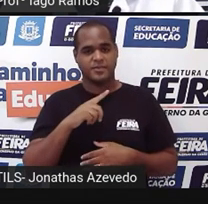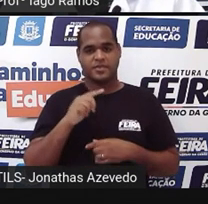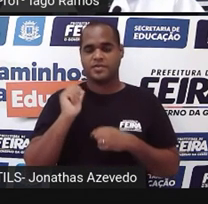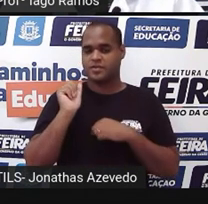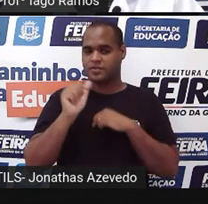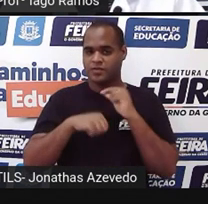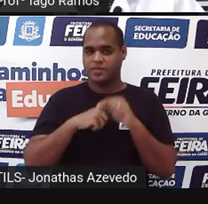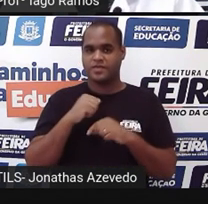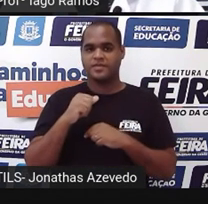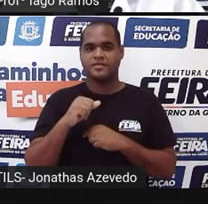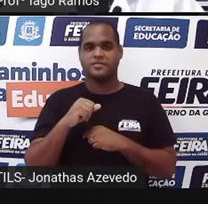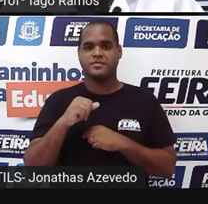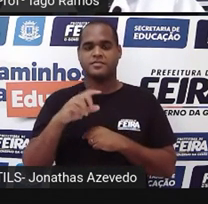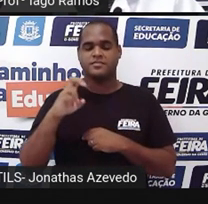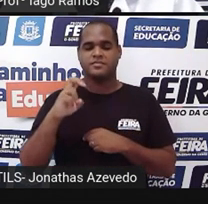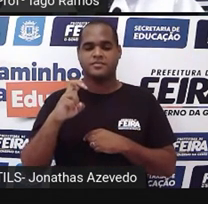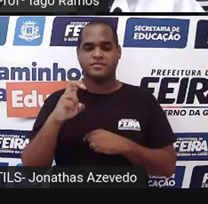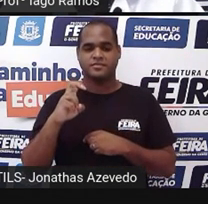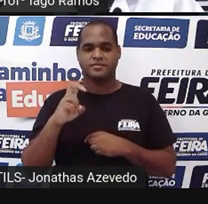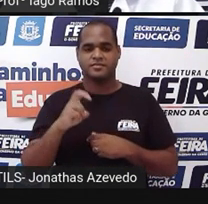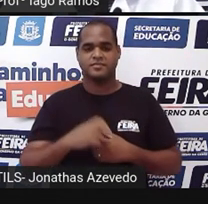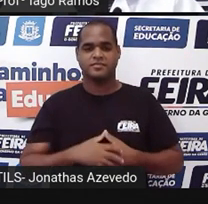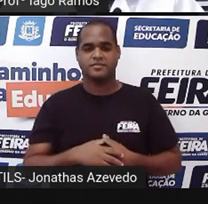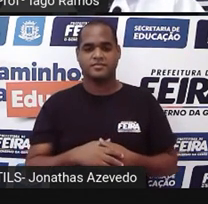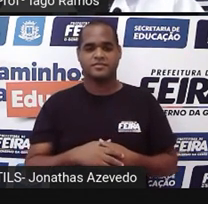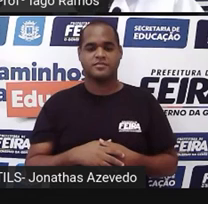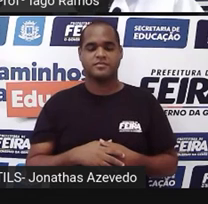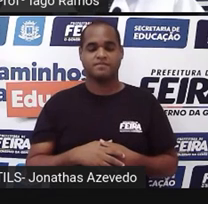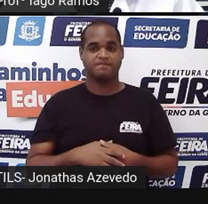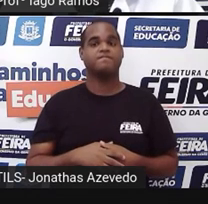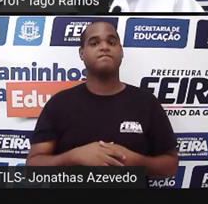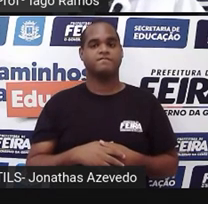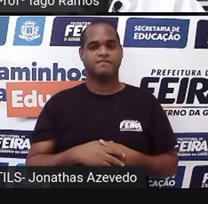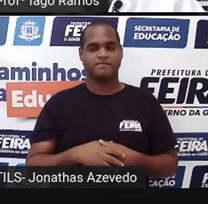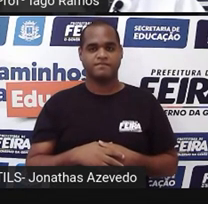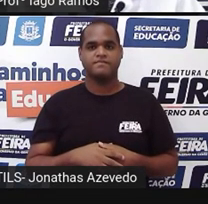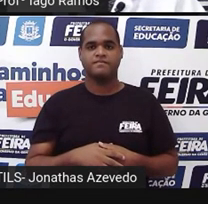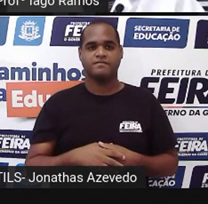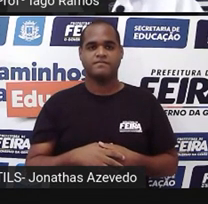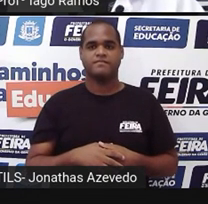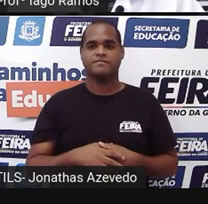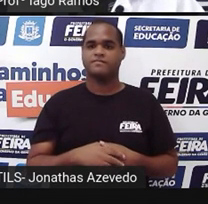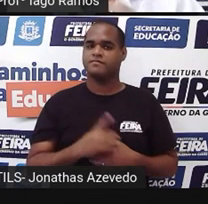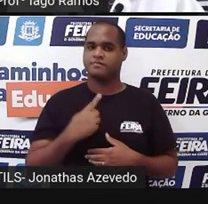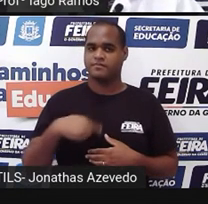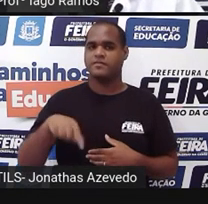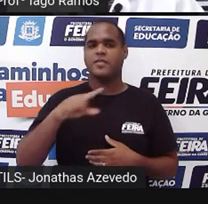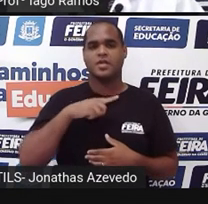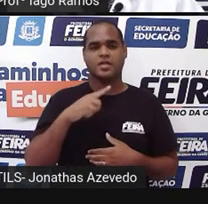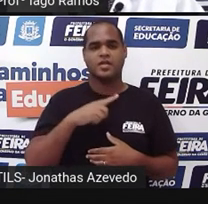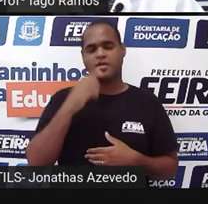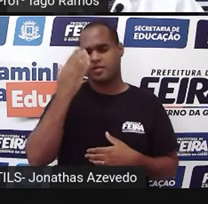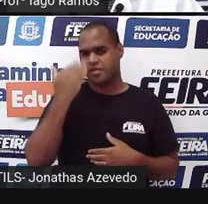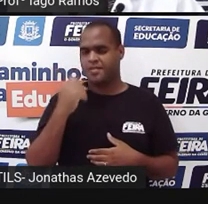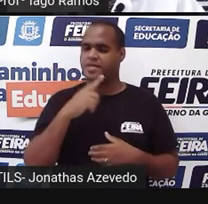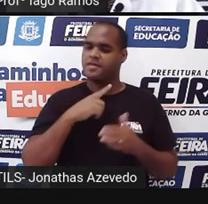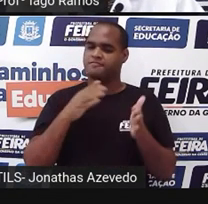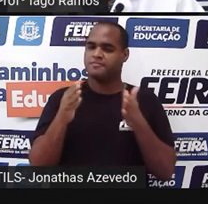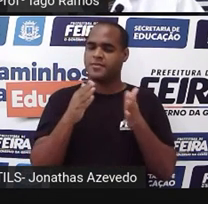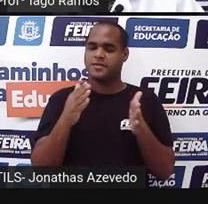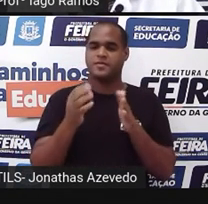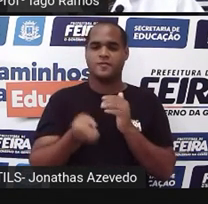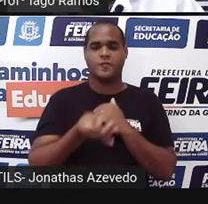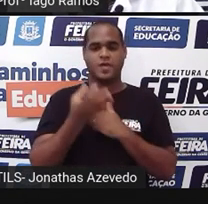cima vai aparecer um número 5 Beleza a gente já sabe o período é a